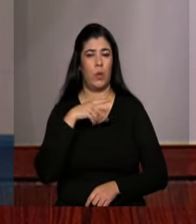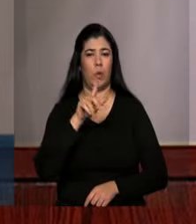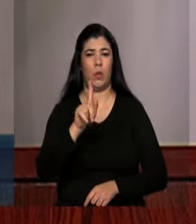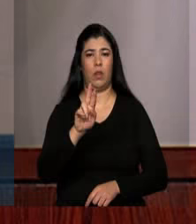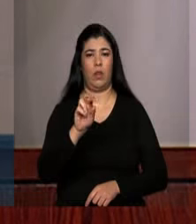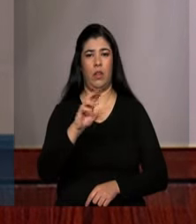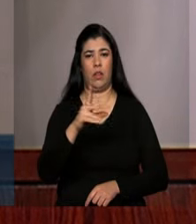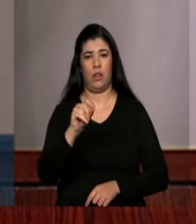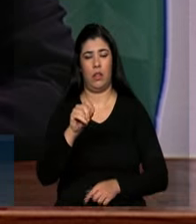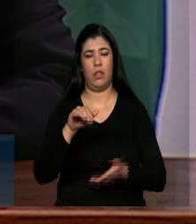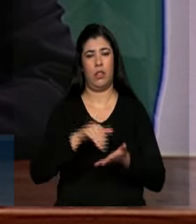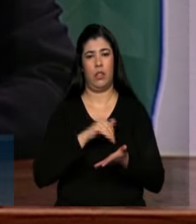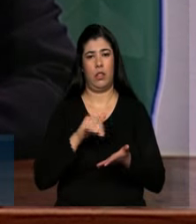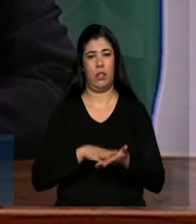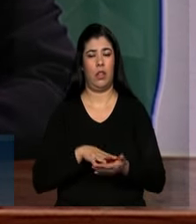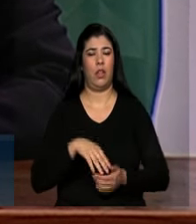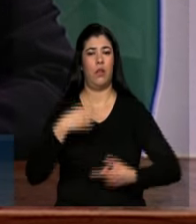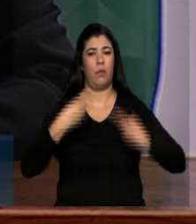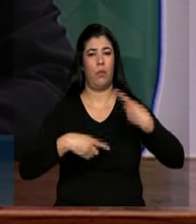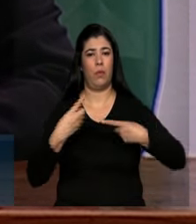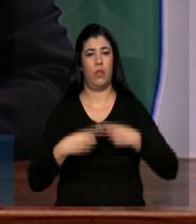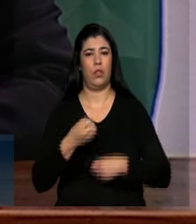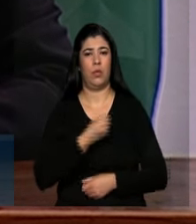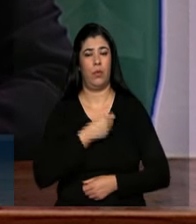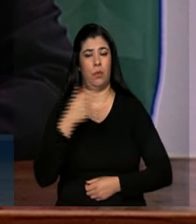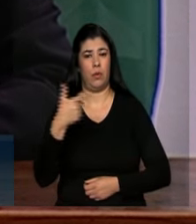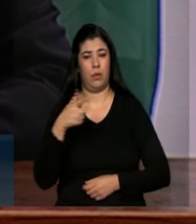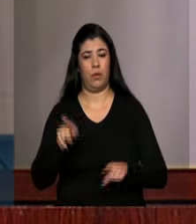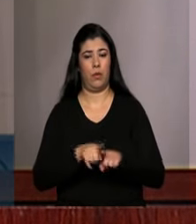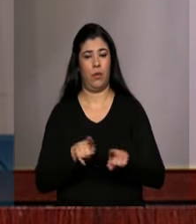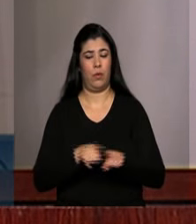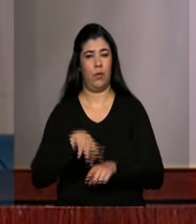subsecretário-geral de Política 2, nosso querido Paraninfo.